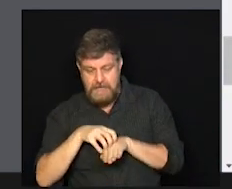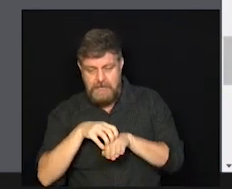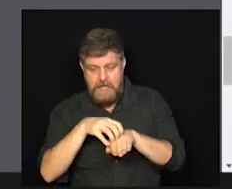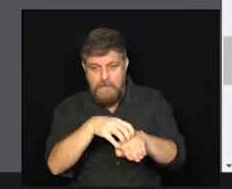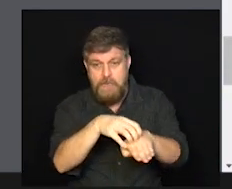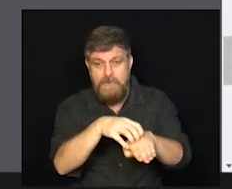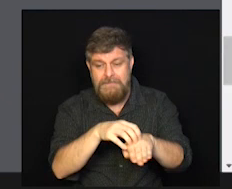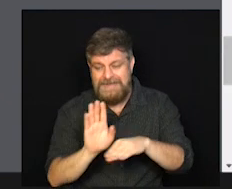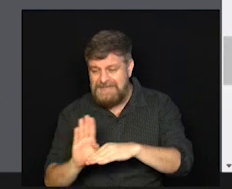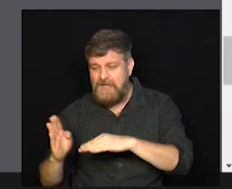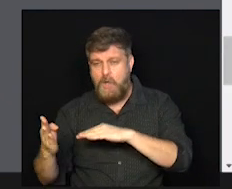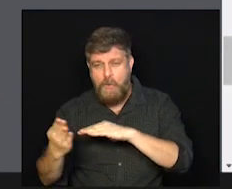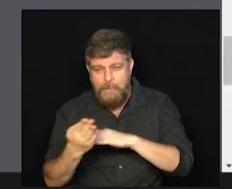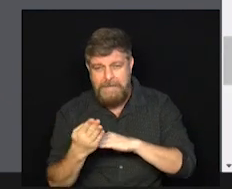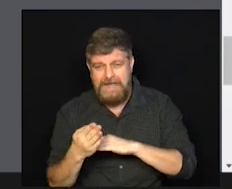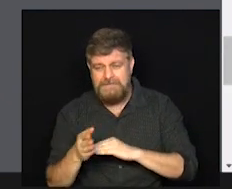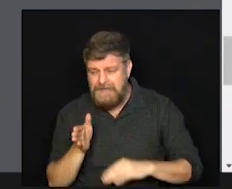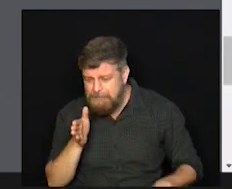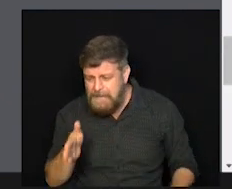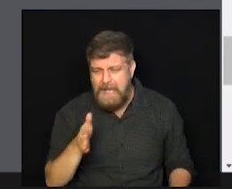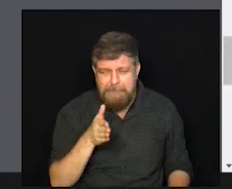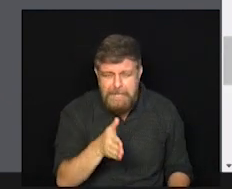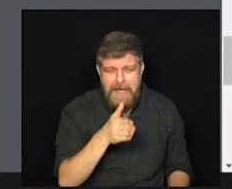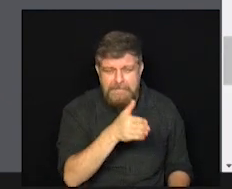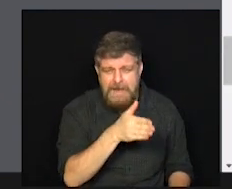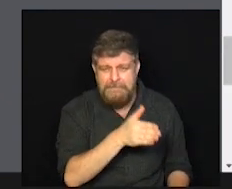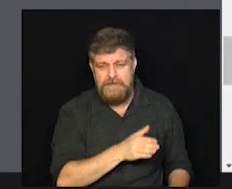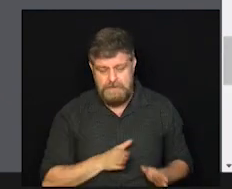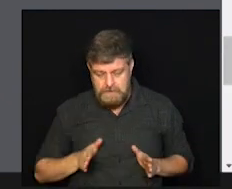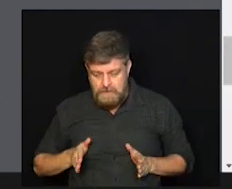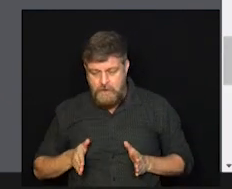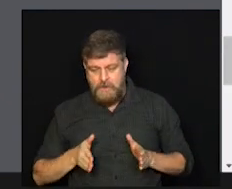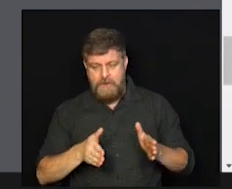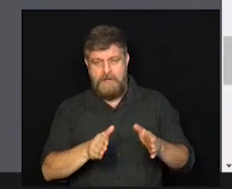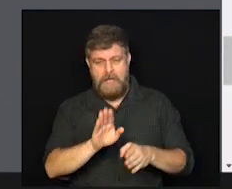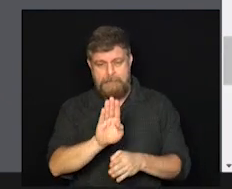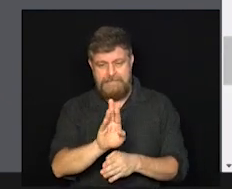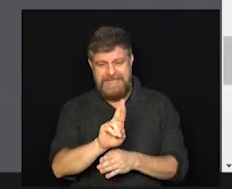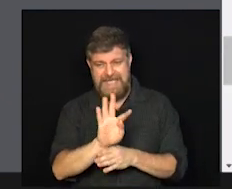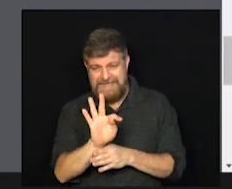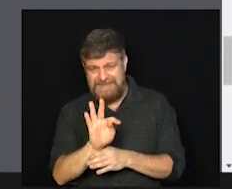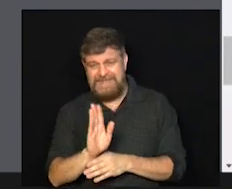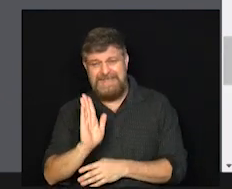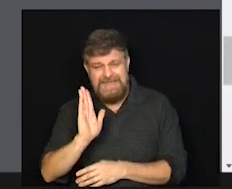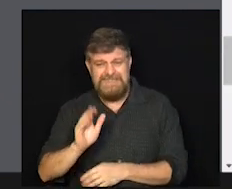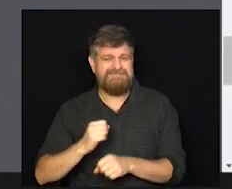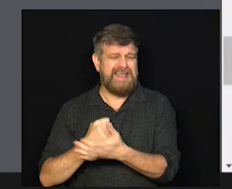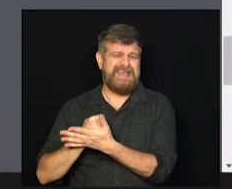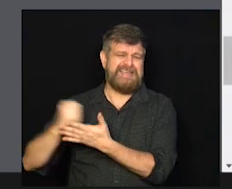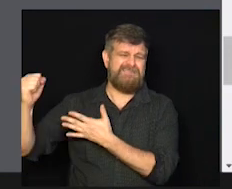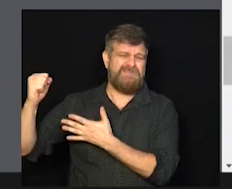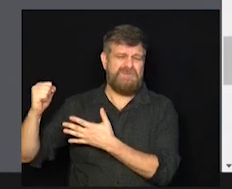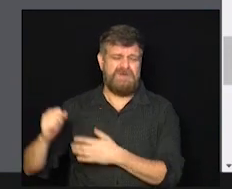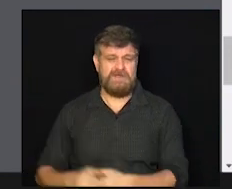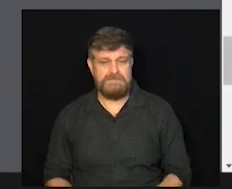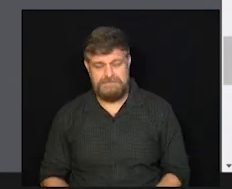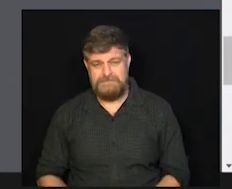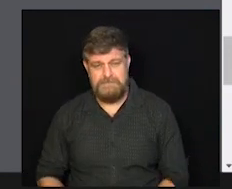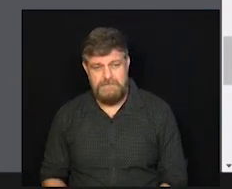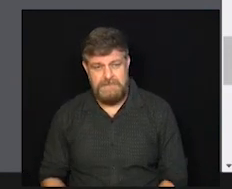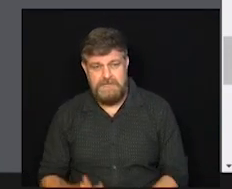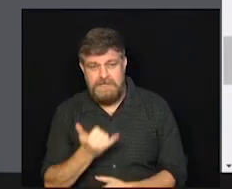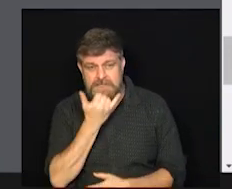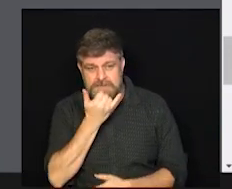consenso. No mundo tão avançado, o BRT já é ultrapassado, nas metrópoles já é ultrapassado. Desculpe,